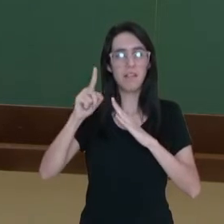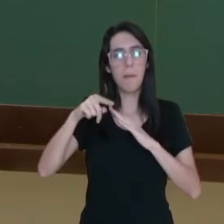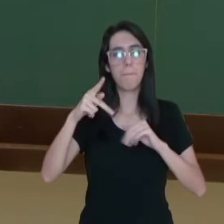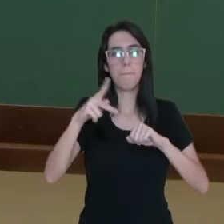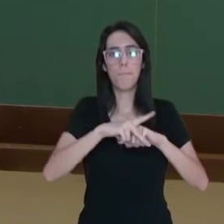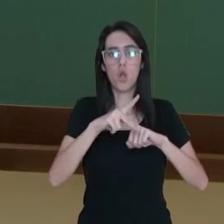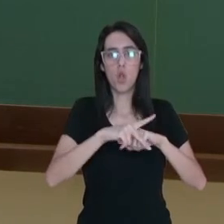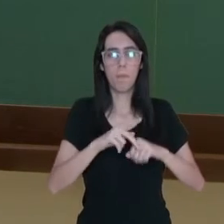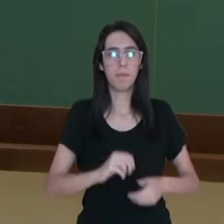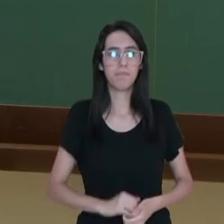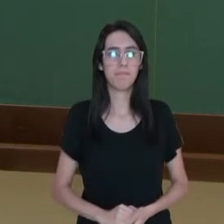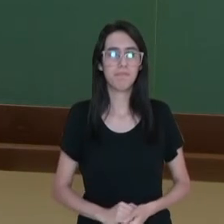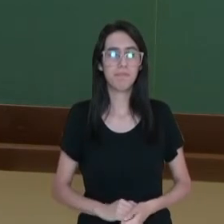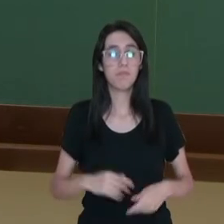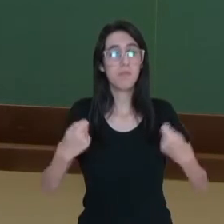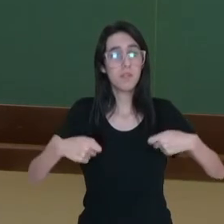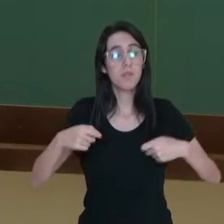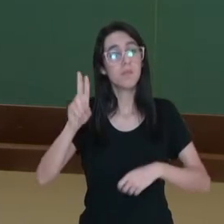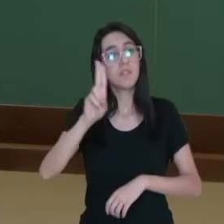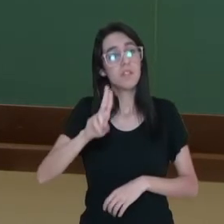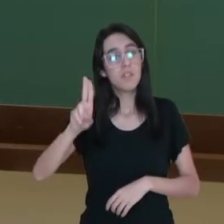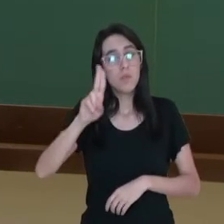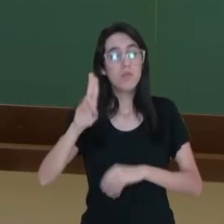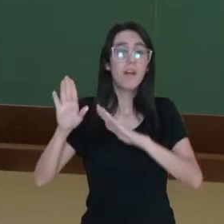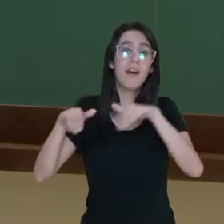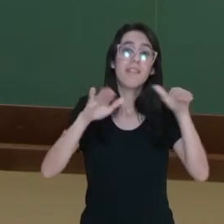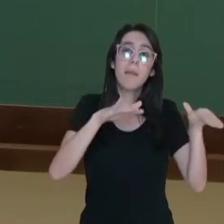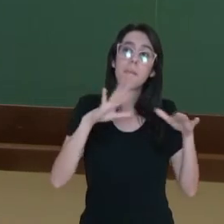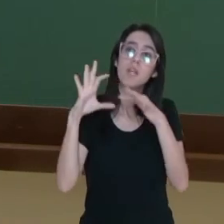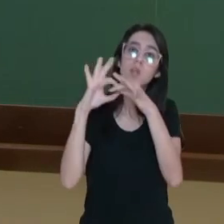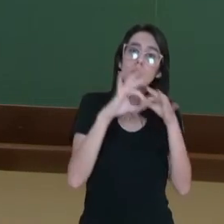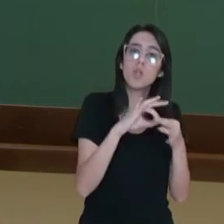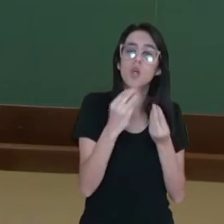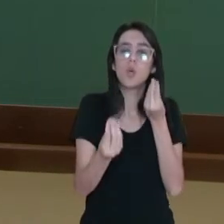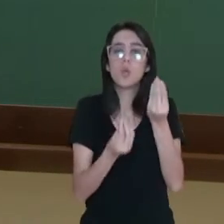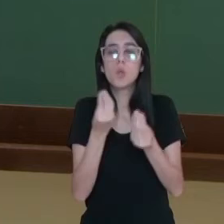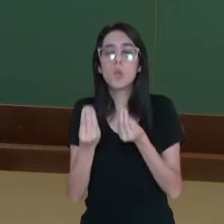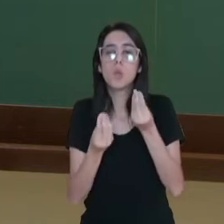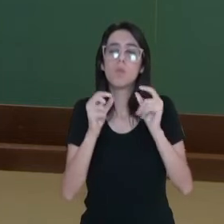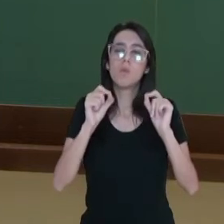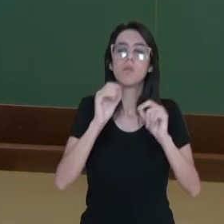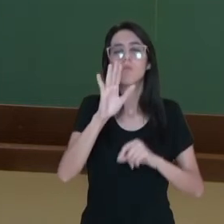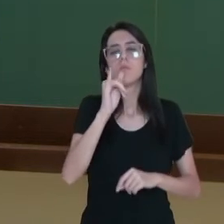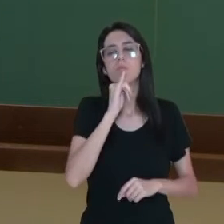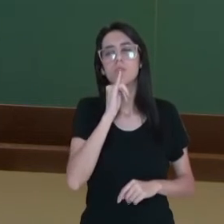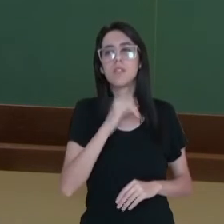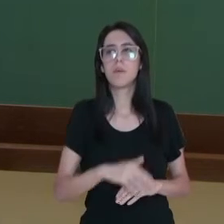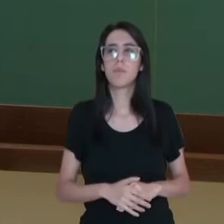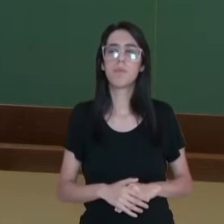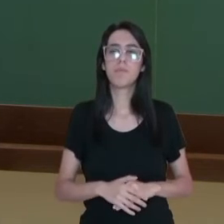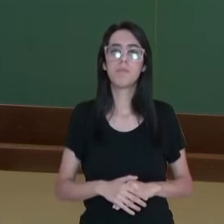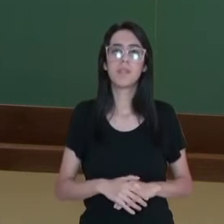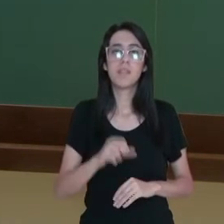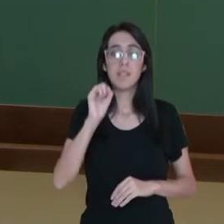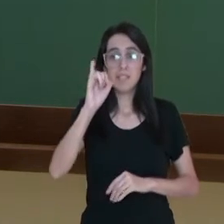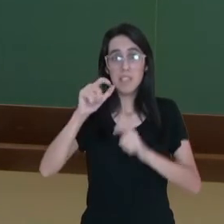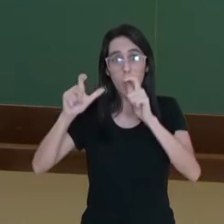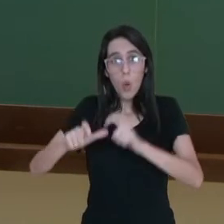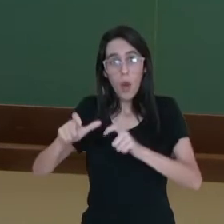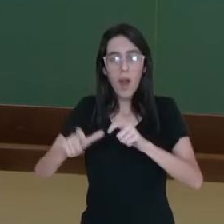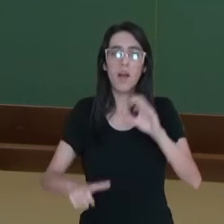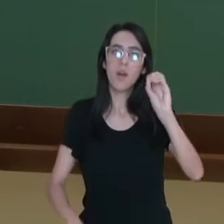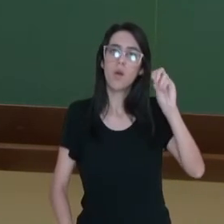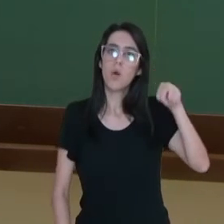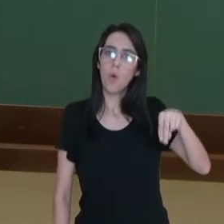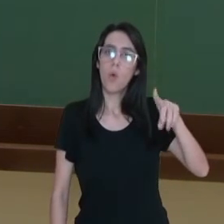relativo. Devem ser usados conforme a intenção que você quer transmitir. Por exemplo, eu acabei de explicar, para lugar eu